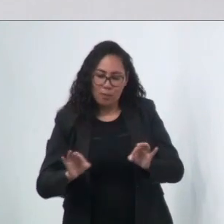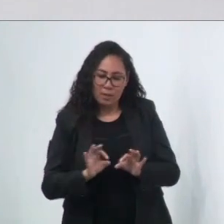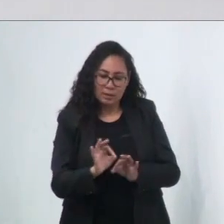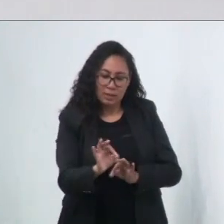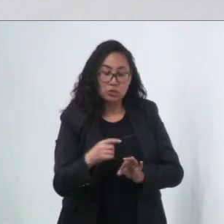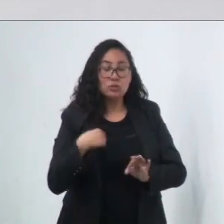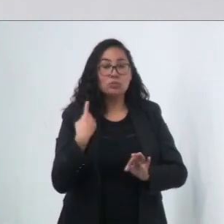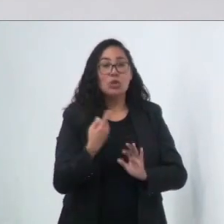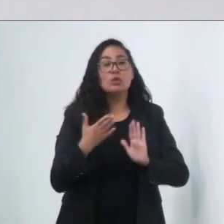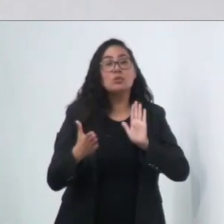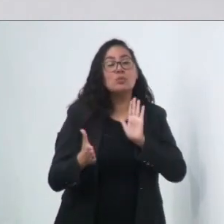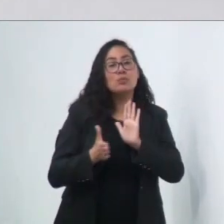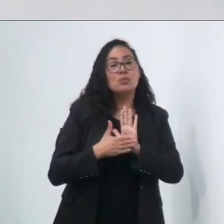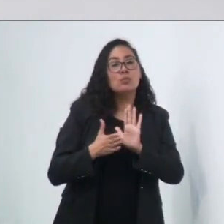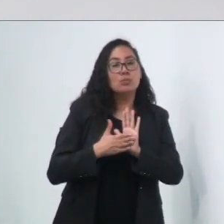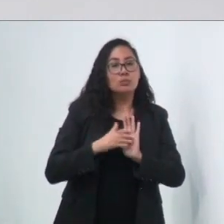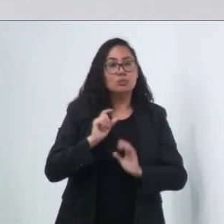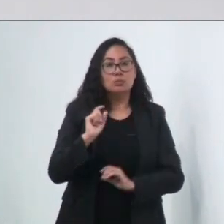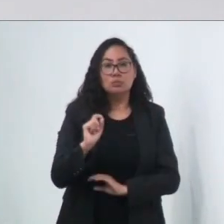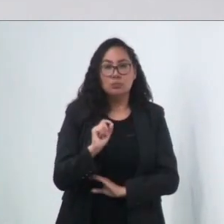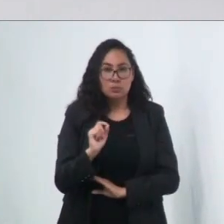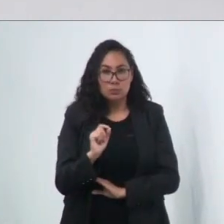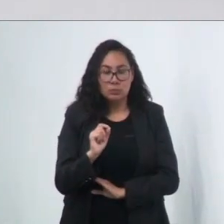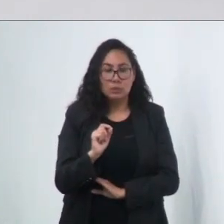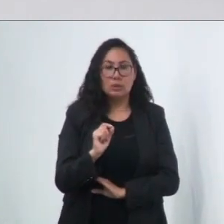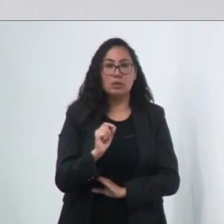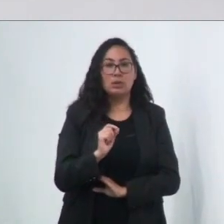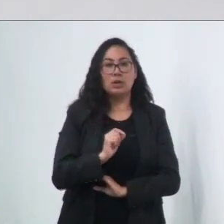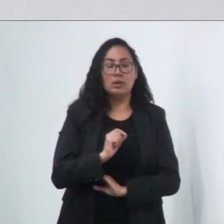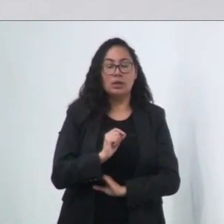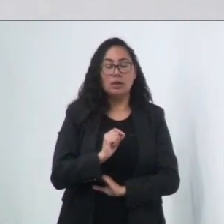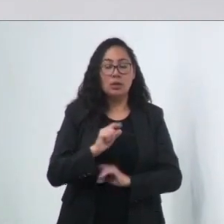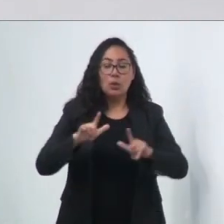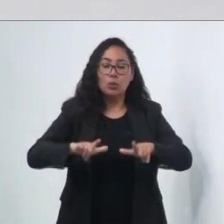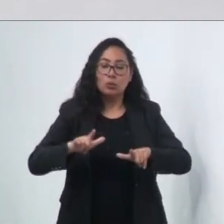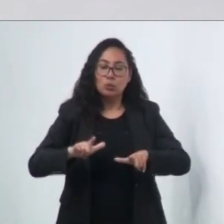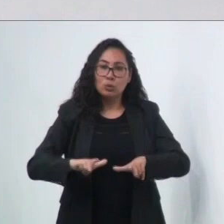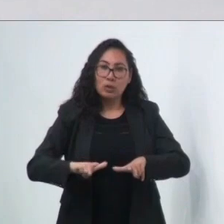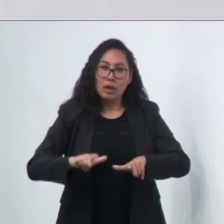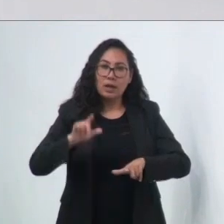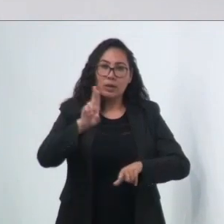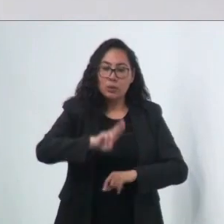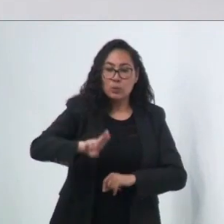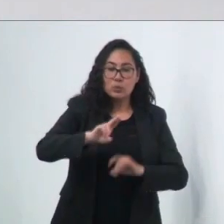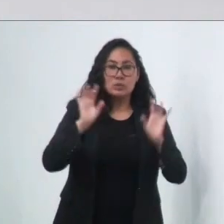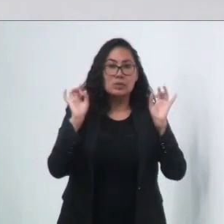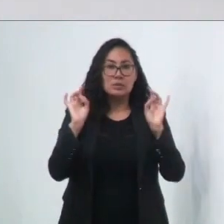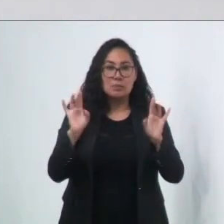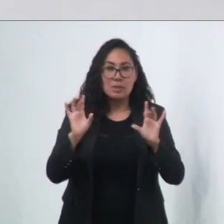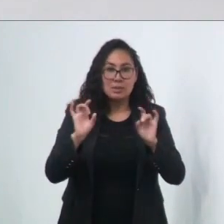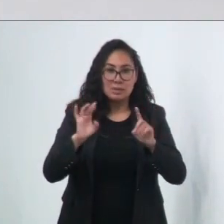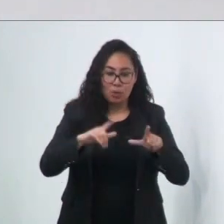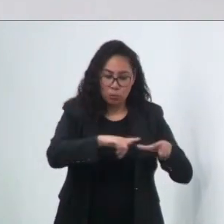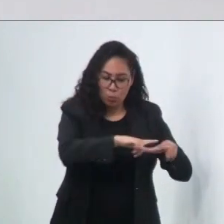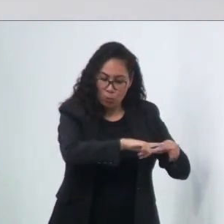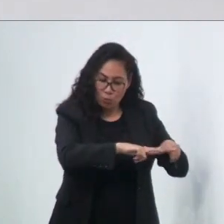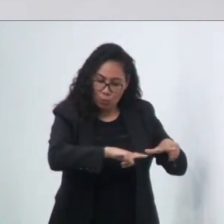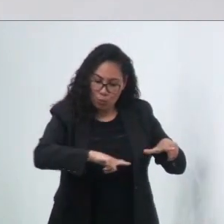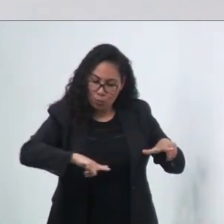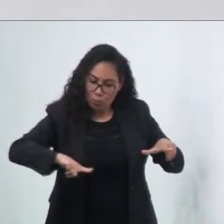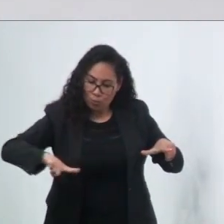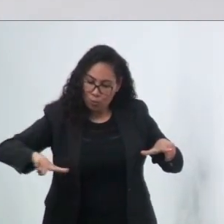propondo uma criação de zona de uso especial para todo esse quarteirão, englobando os